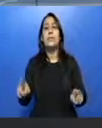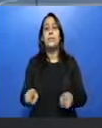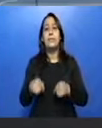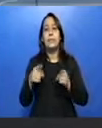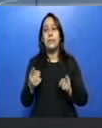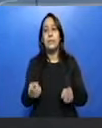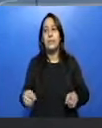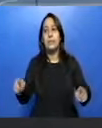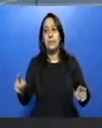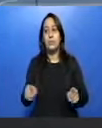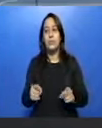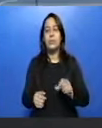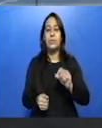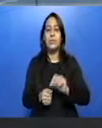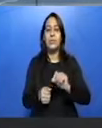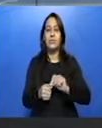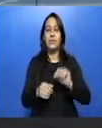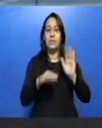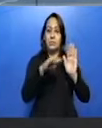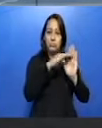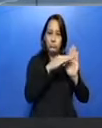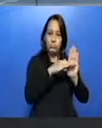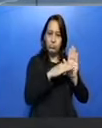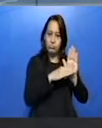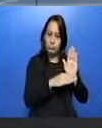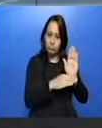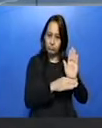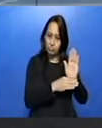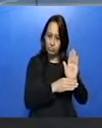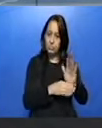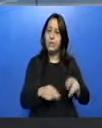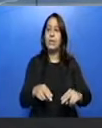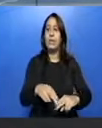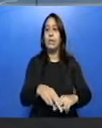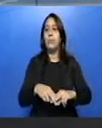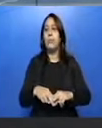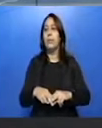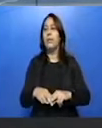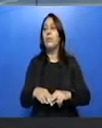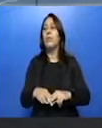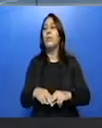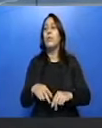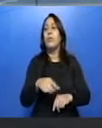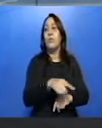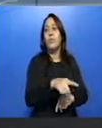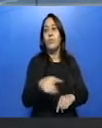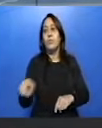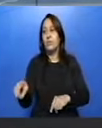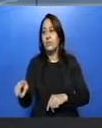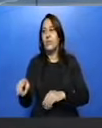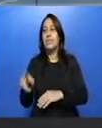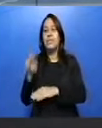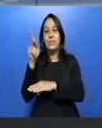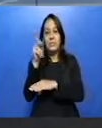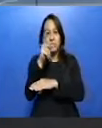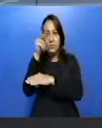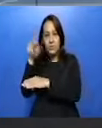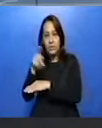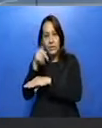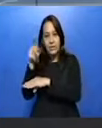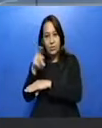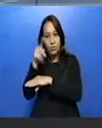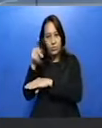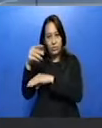vai fazer aquele roteiro, tá? E através daquele roteiro você vai gravar de um vídeo de no máximo um